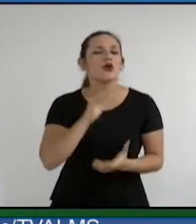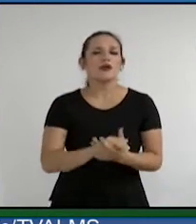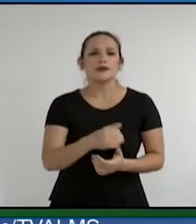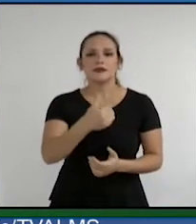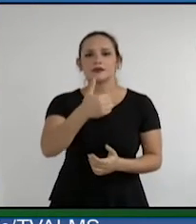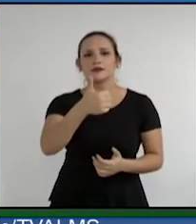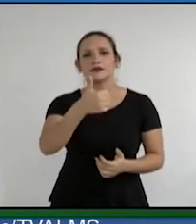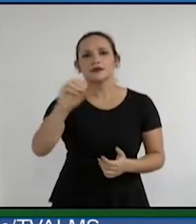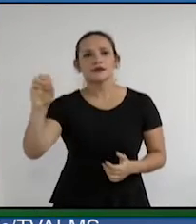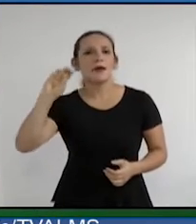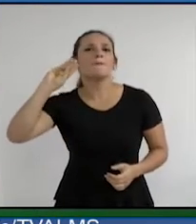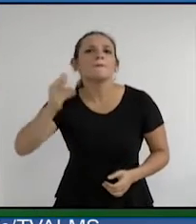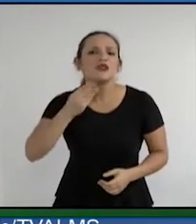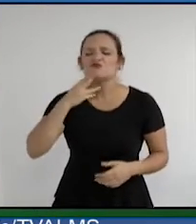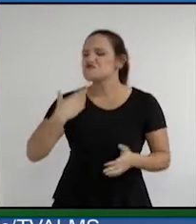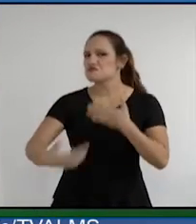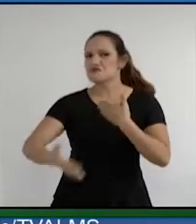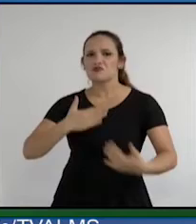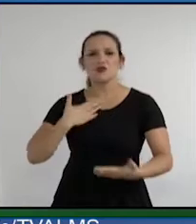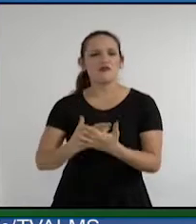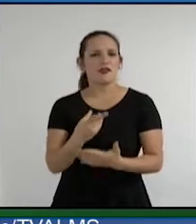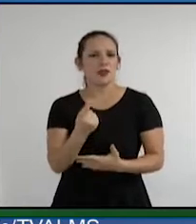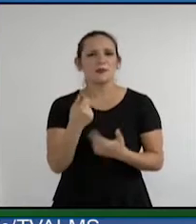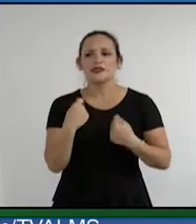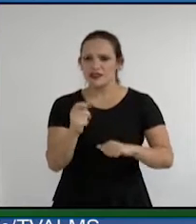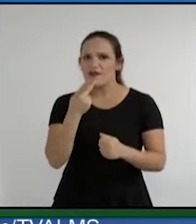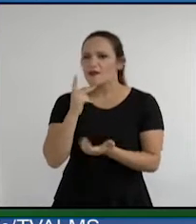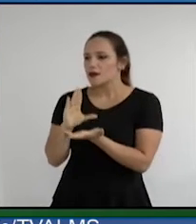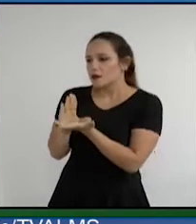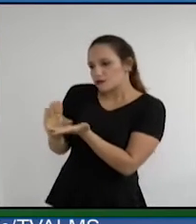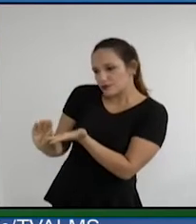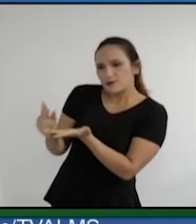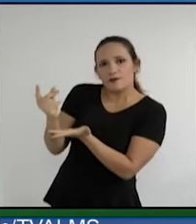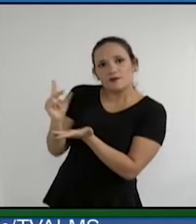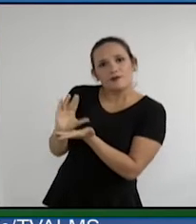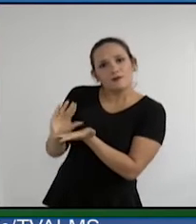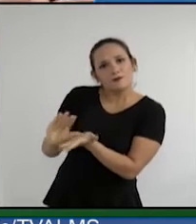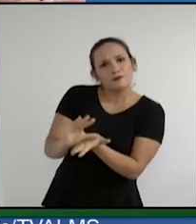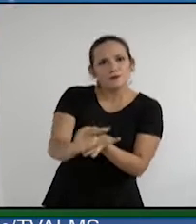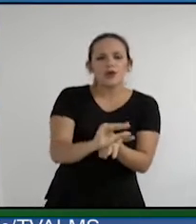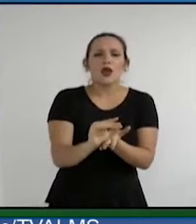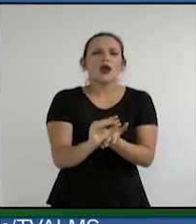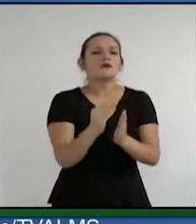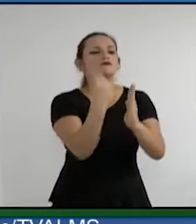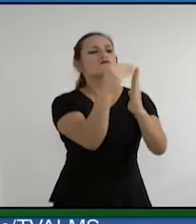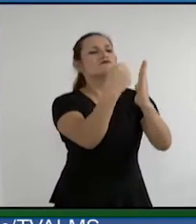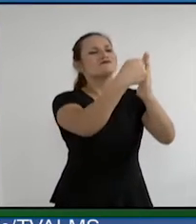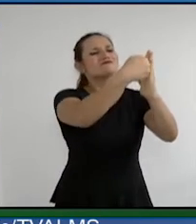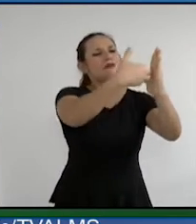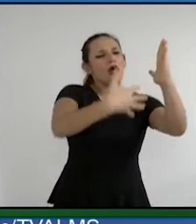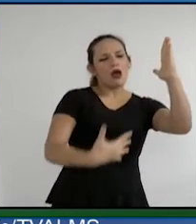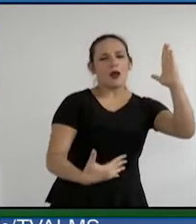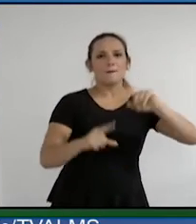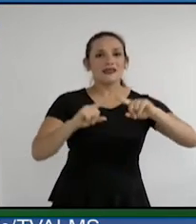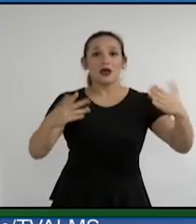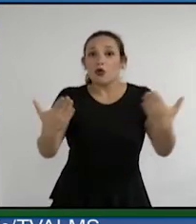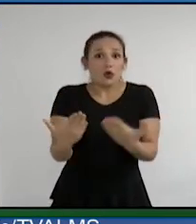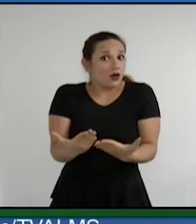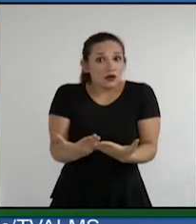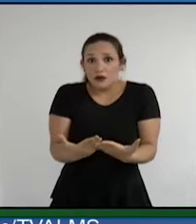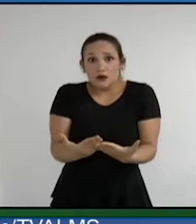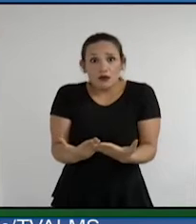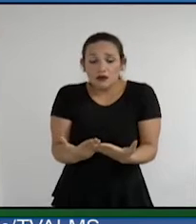dizer, esse recurso será destinado para essa e essa finalidade. E agora, como é que vocês vão fazer?